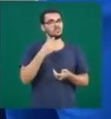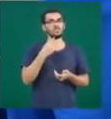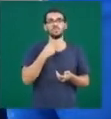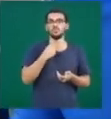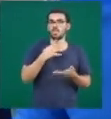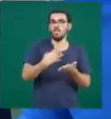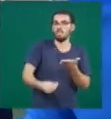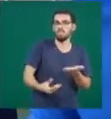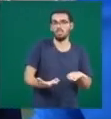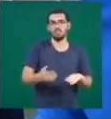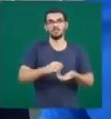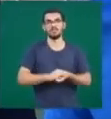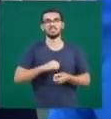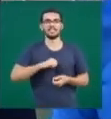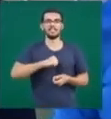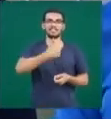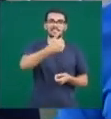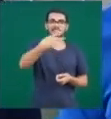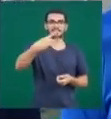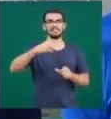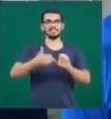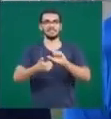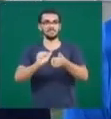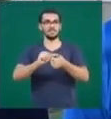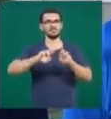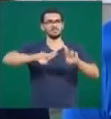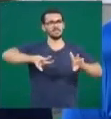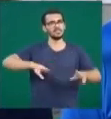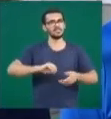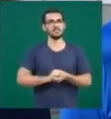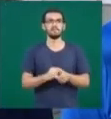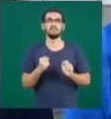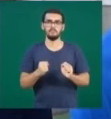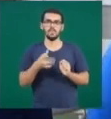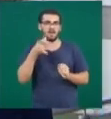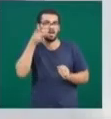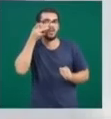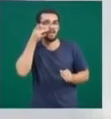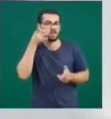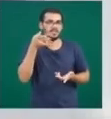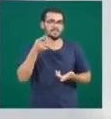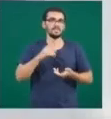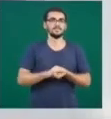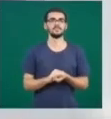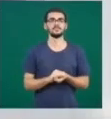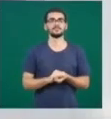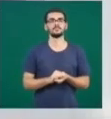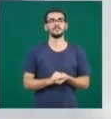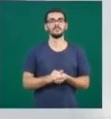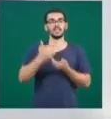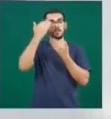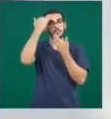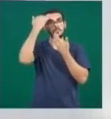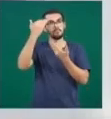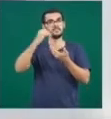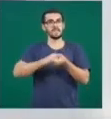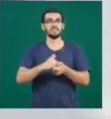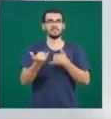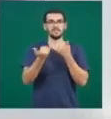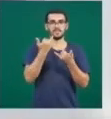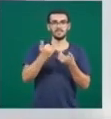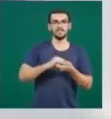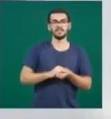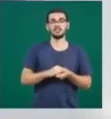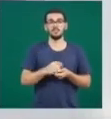13 modalidades na competição, vale a pena conferir. É com você, Daniela. Obrigada, Gis, pelas informações. E para conferir